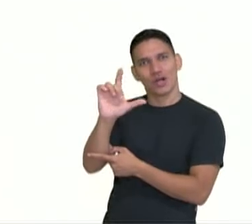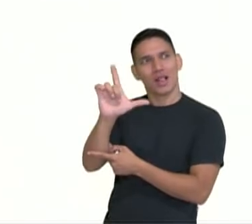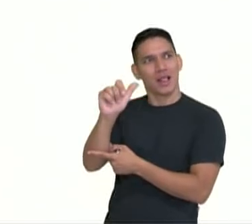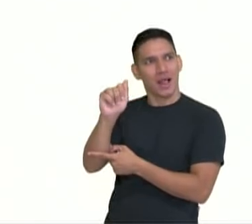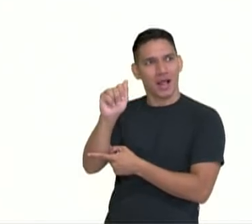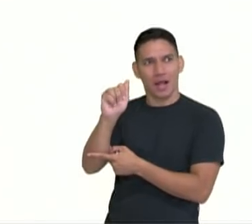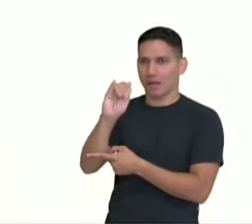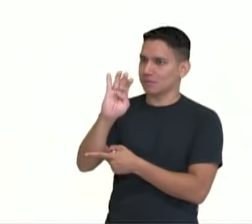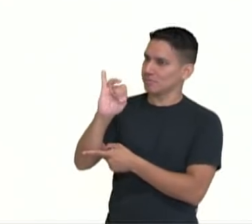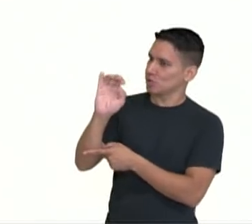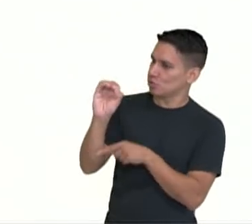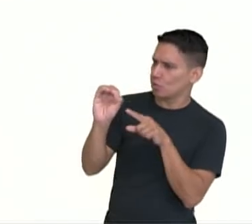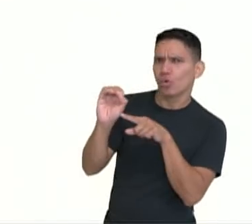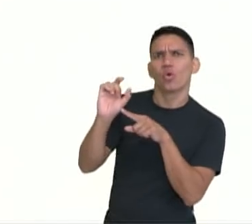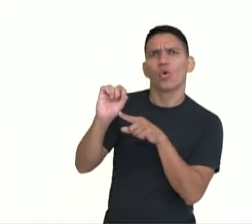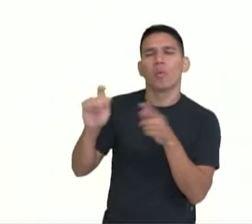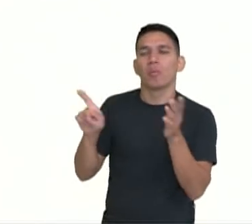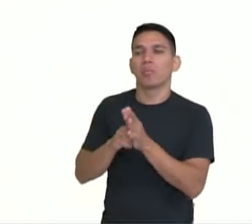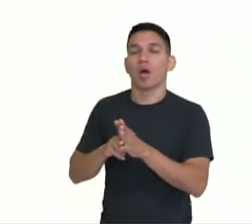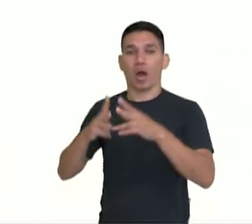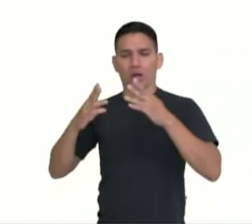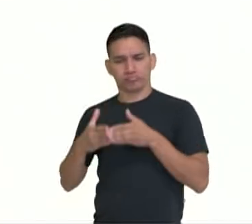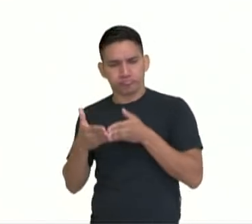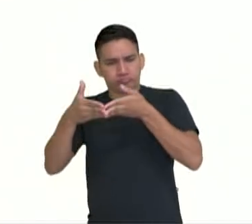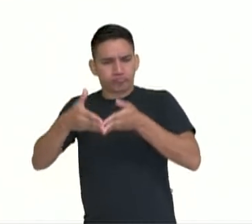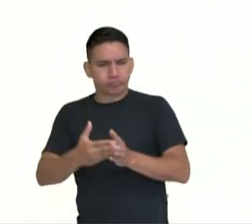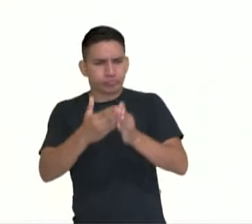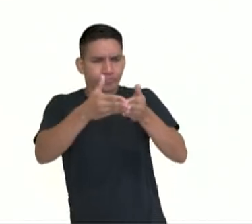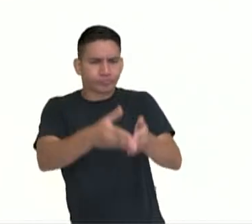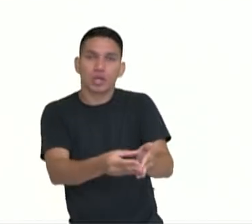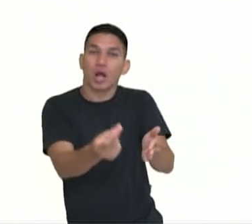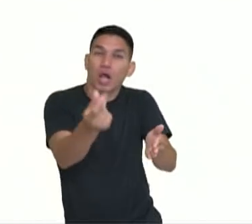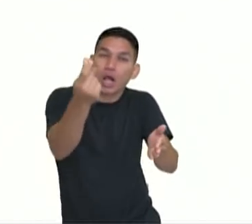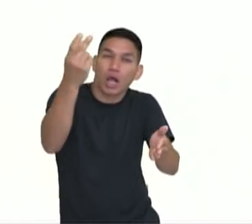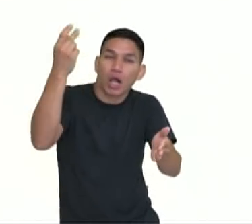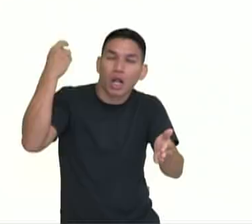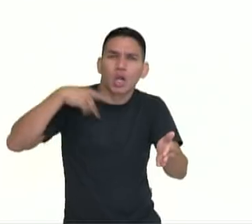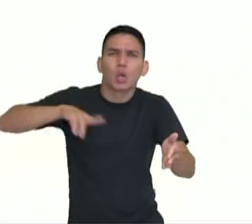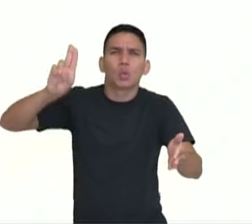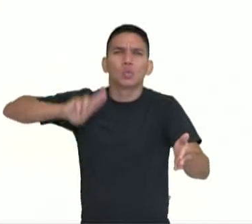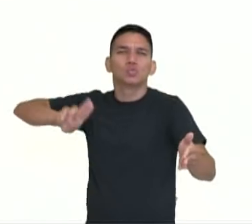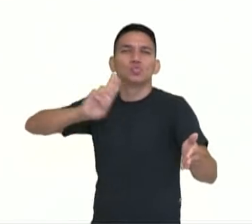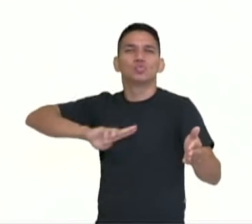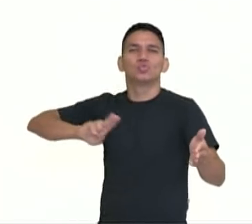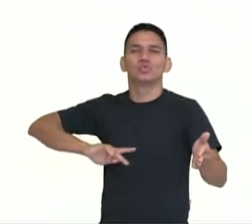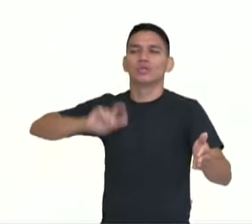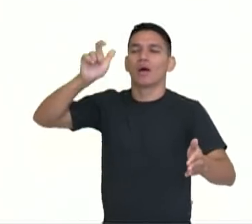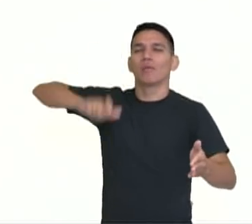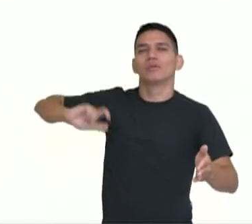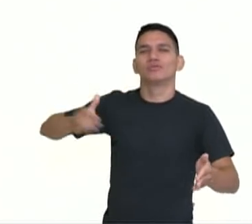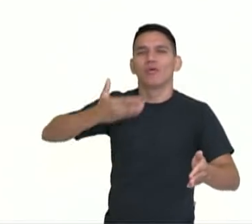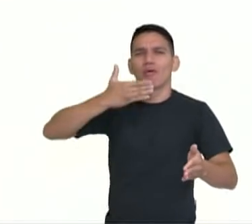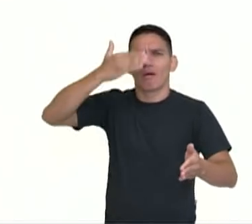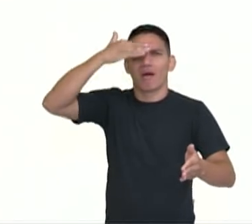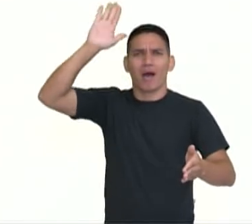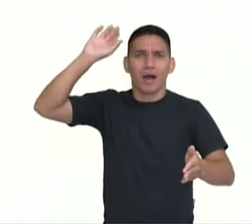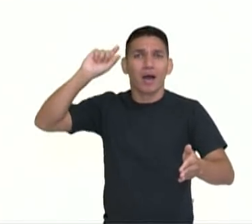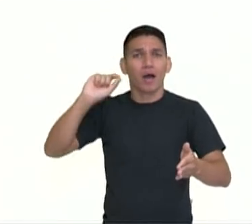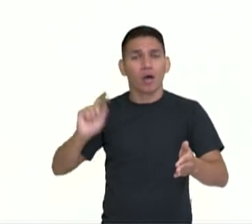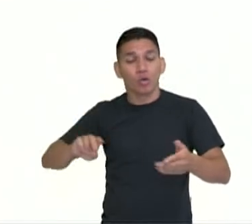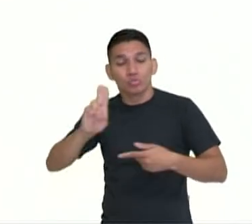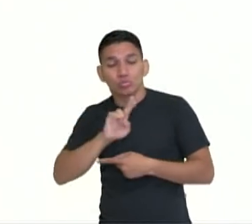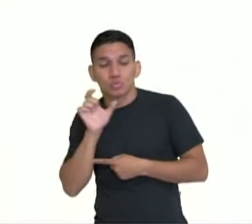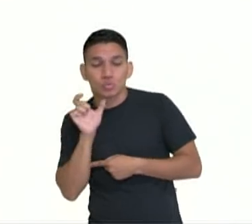navegadores, foi desenvolvido a partir de um modelo primitivo utilizado pelos povos árabes. Então ele